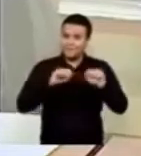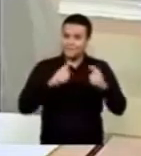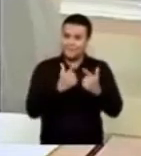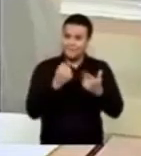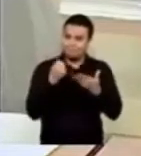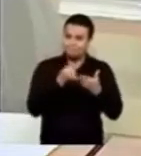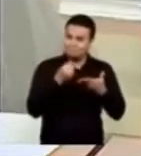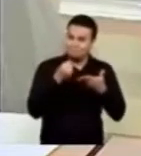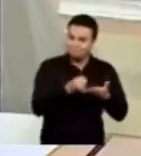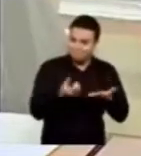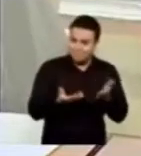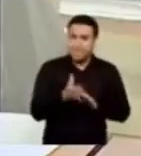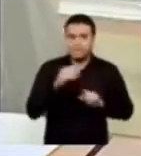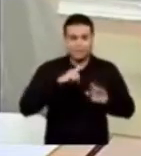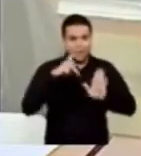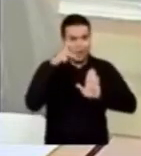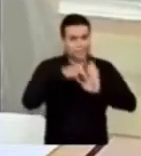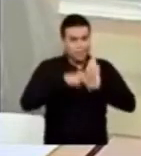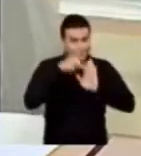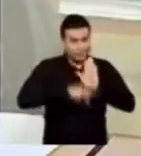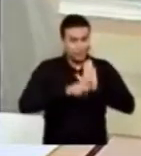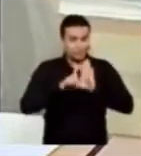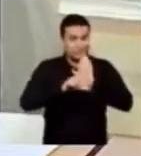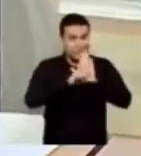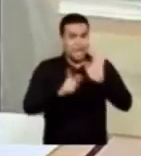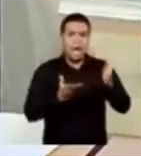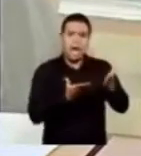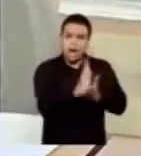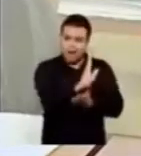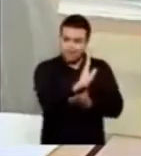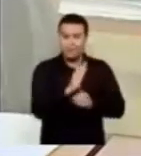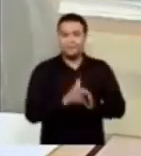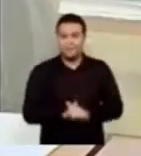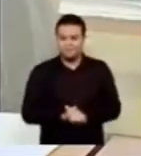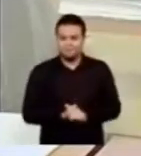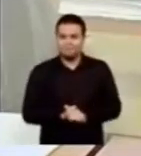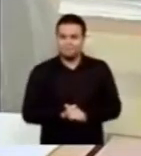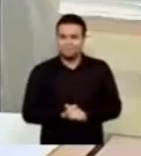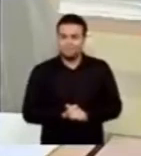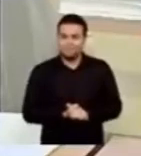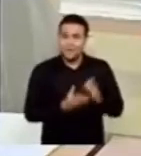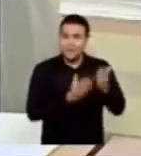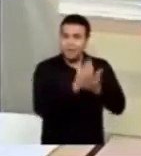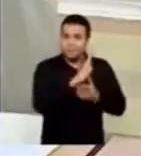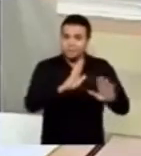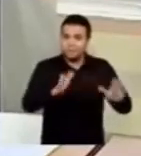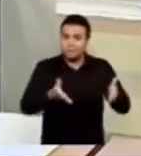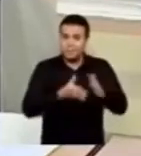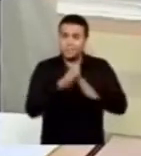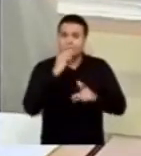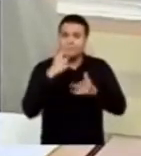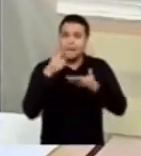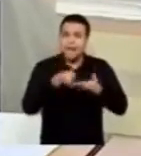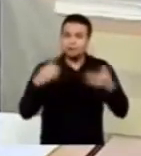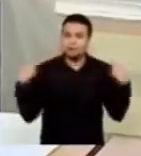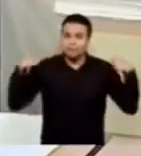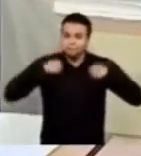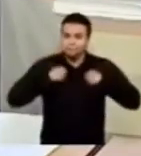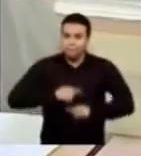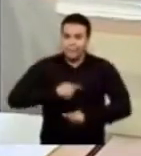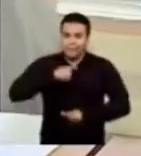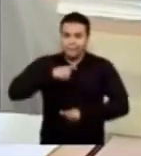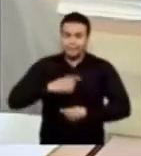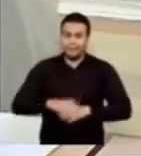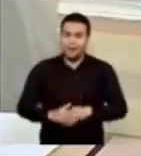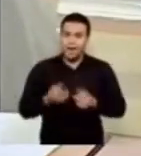temos aí projetos de lei, leis que foram aprovadas, legados verdadeiros, com auxílio paletó,